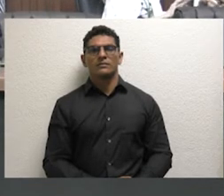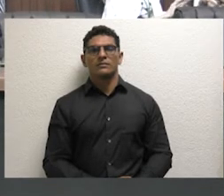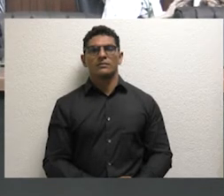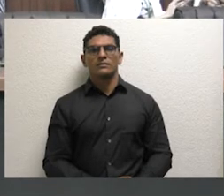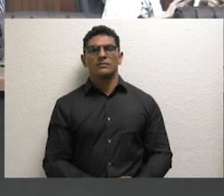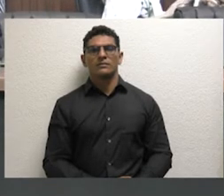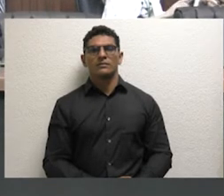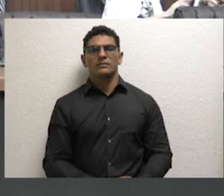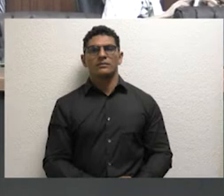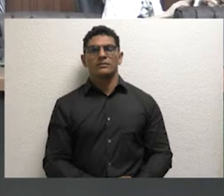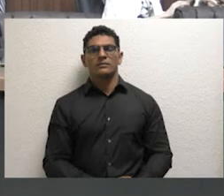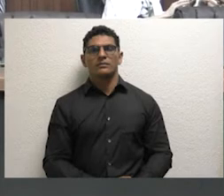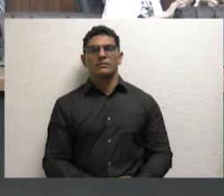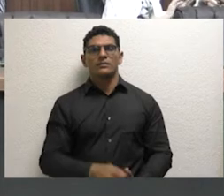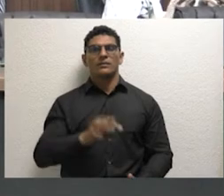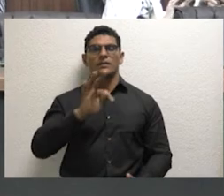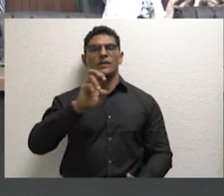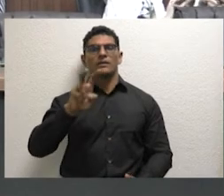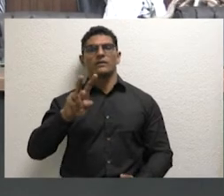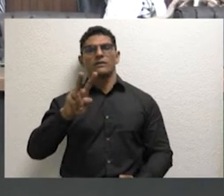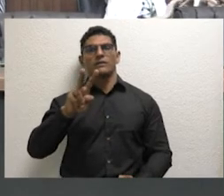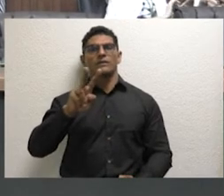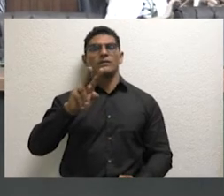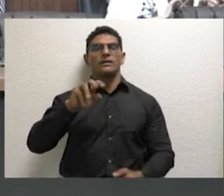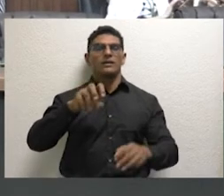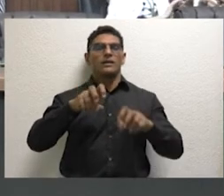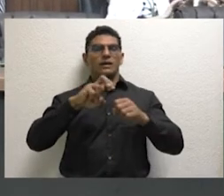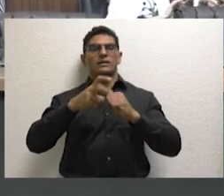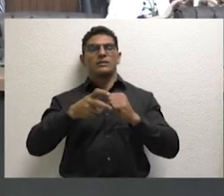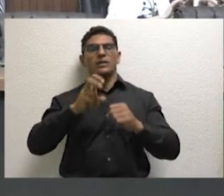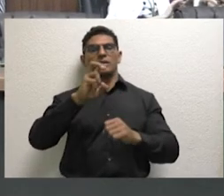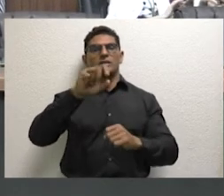TV Assembleia canal 55.3